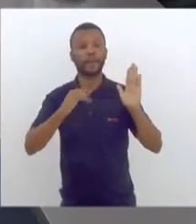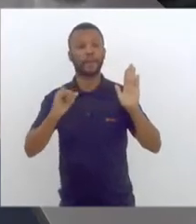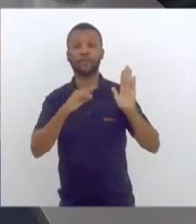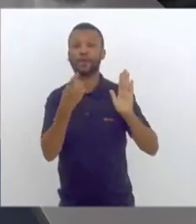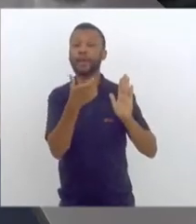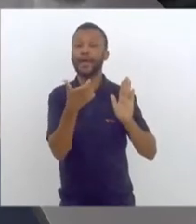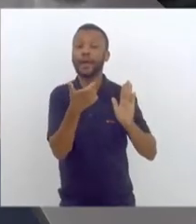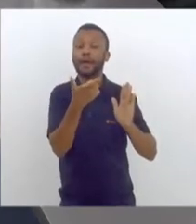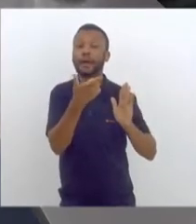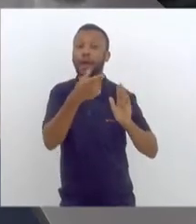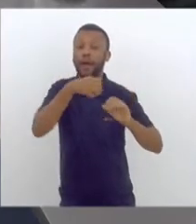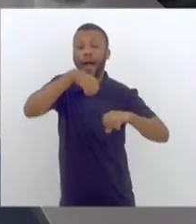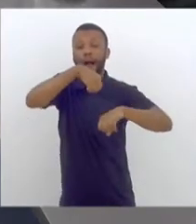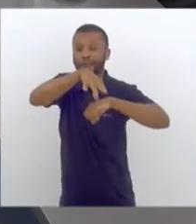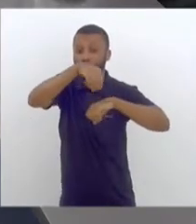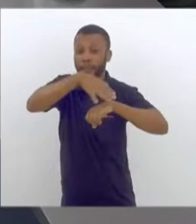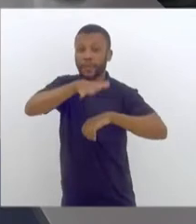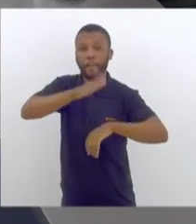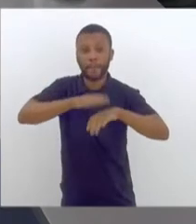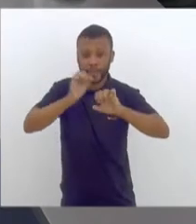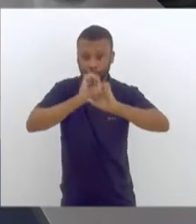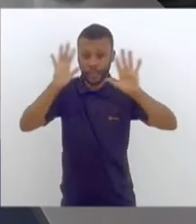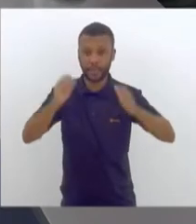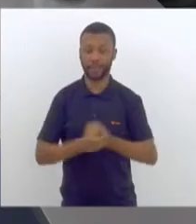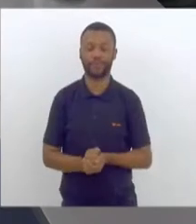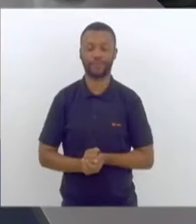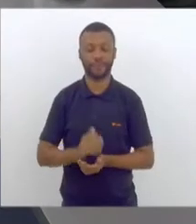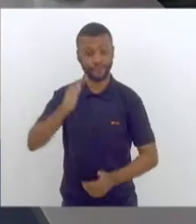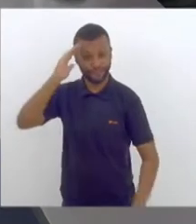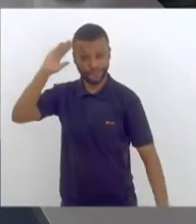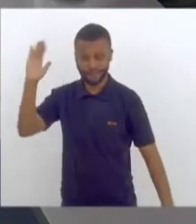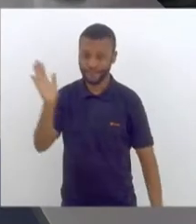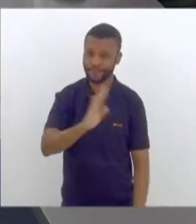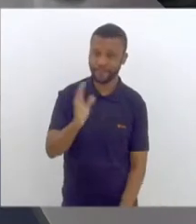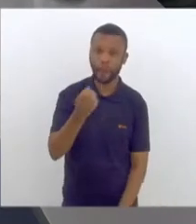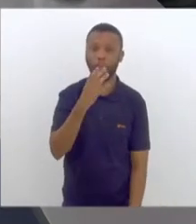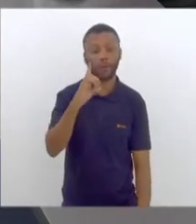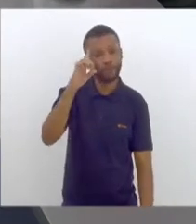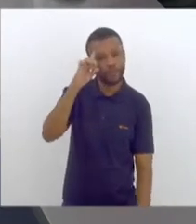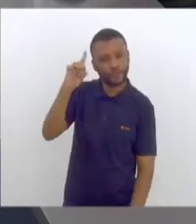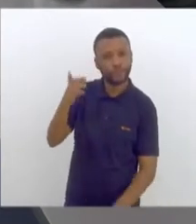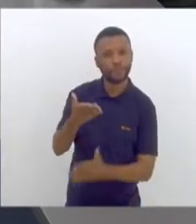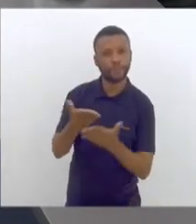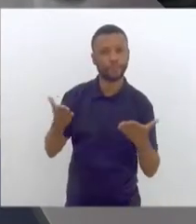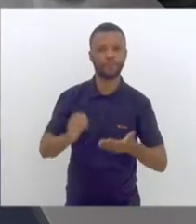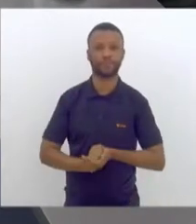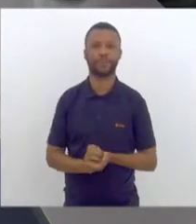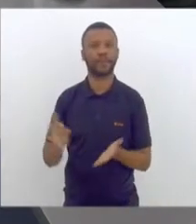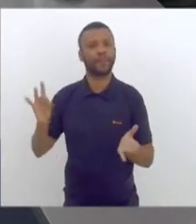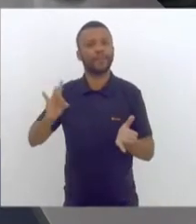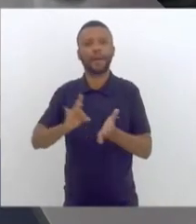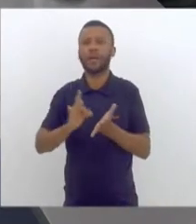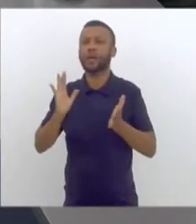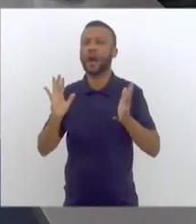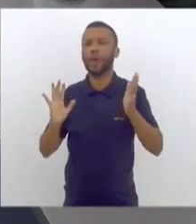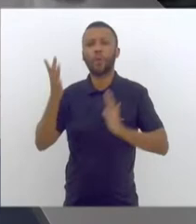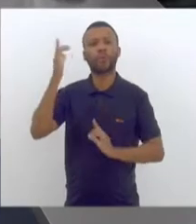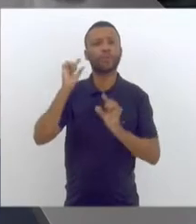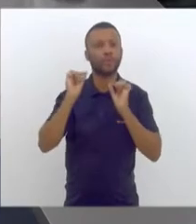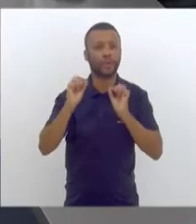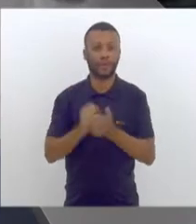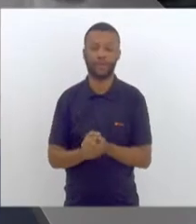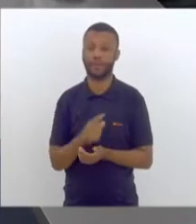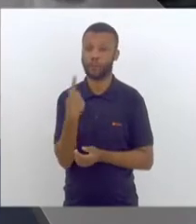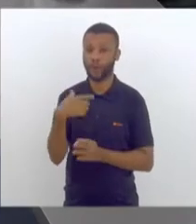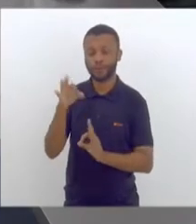clarear isso ao Deputado boa tarde bom dia a todos na verdade o que aconteceu foi que para fazer os